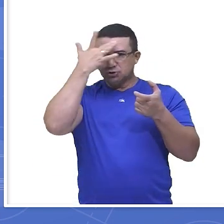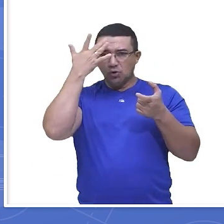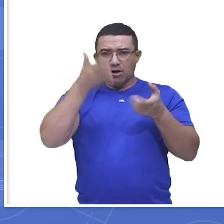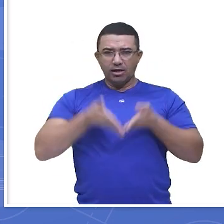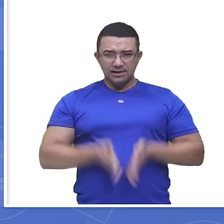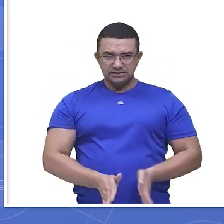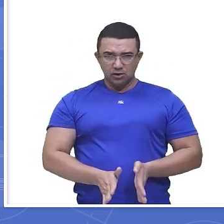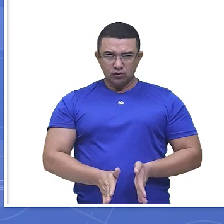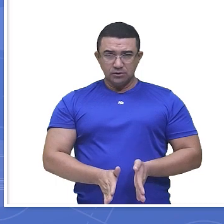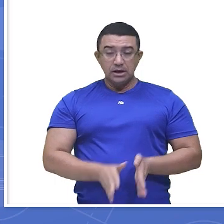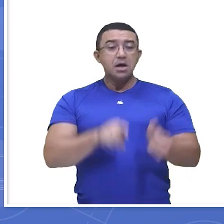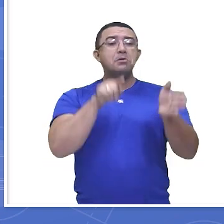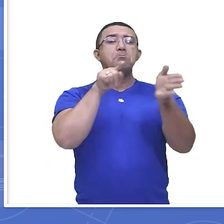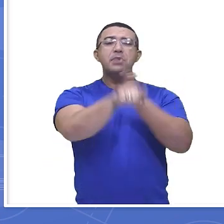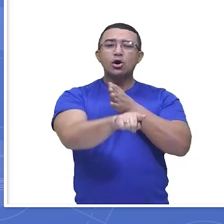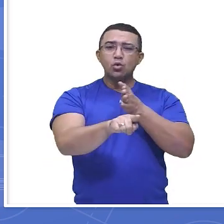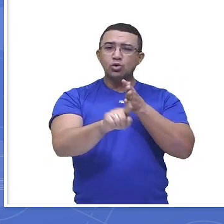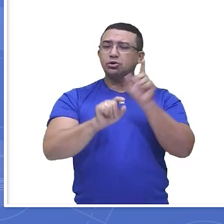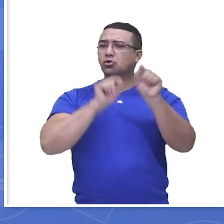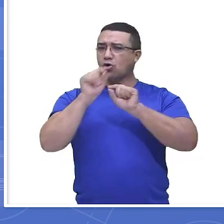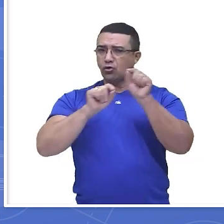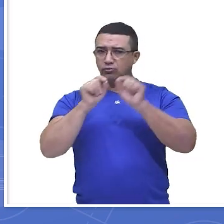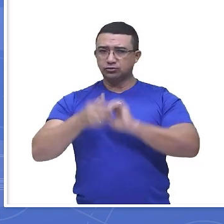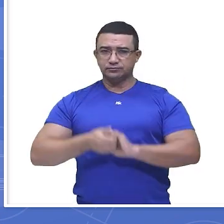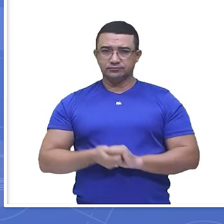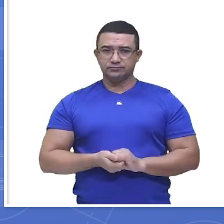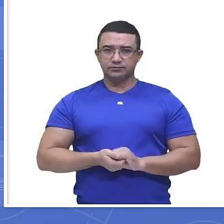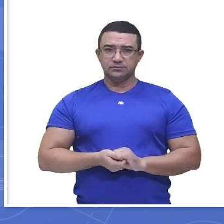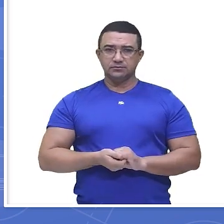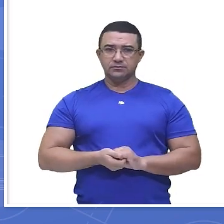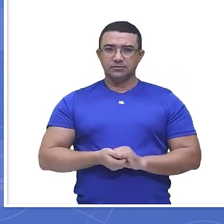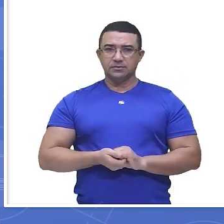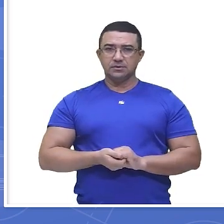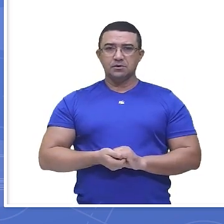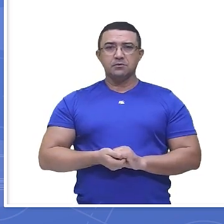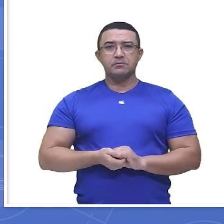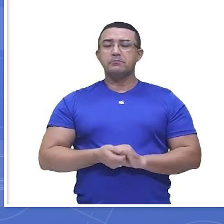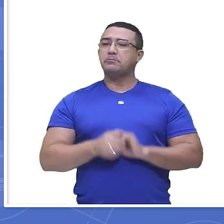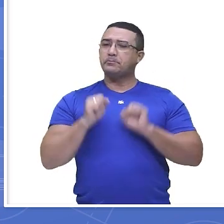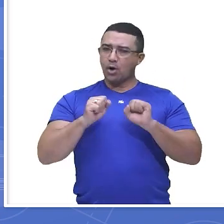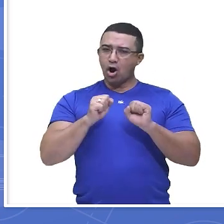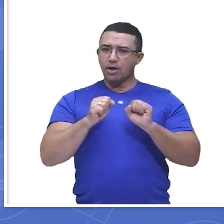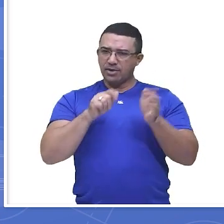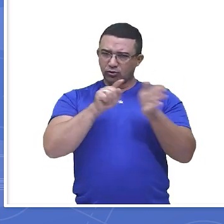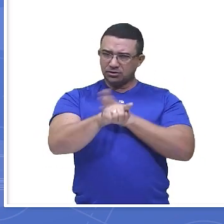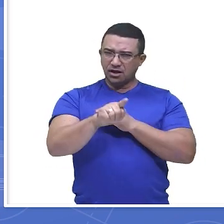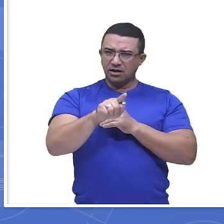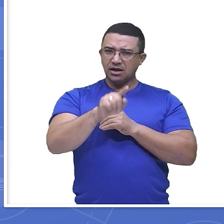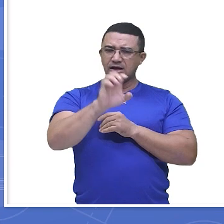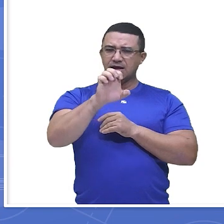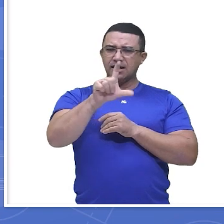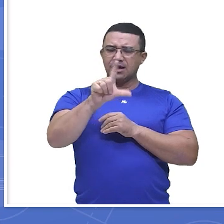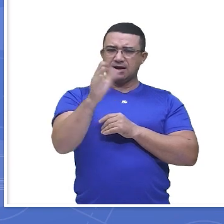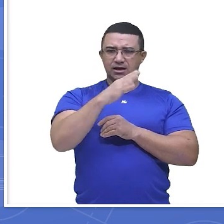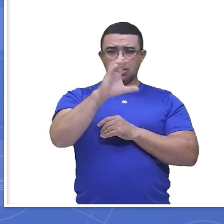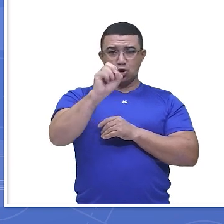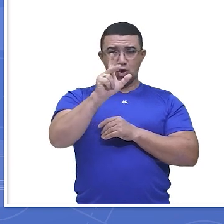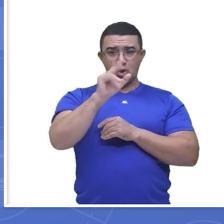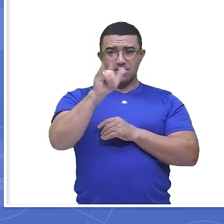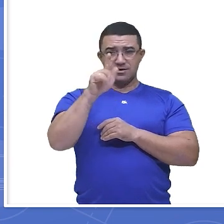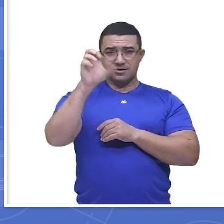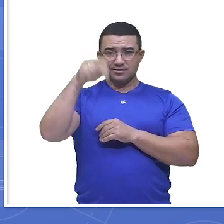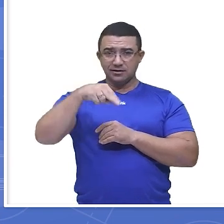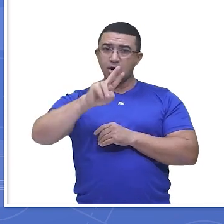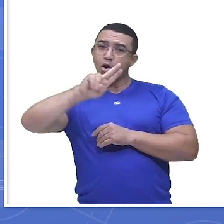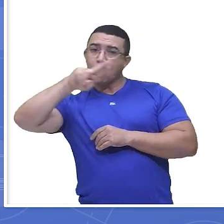pessoa, perguntar e dizer el origen y la nacionalidad de alguien, la pregunta se hace con el